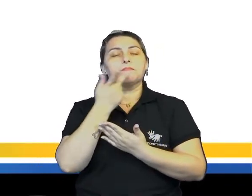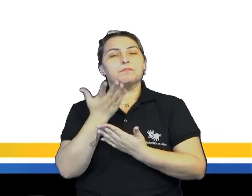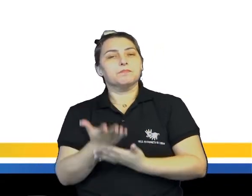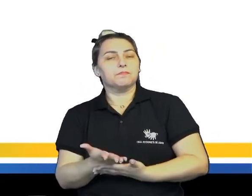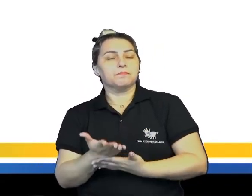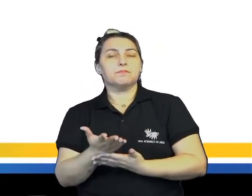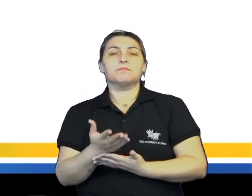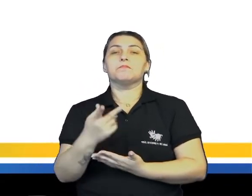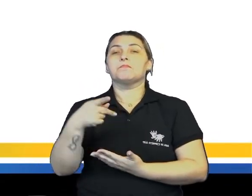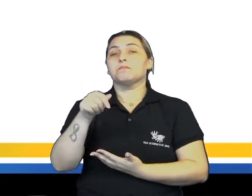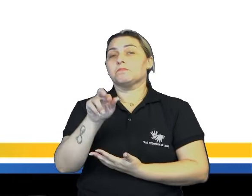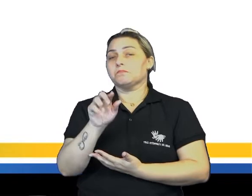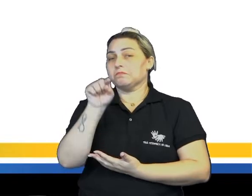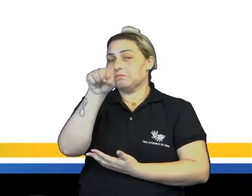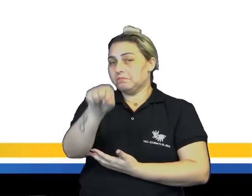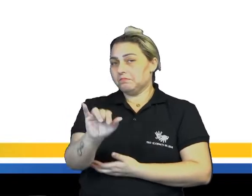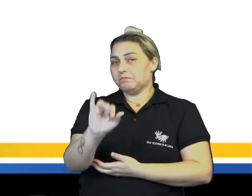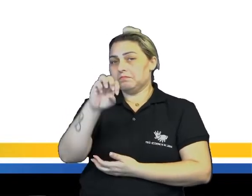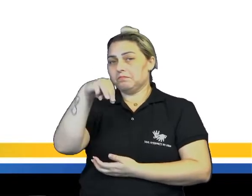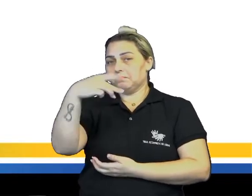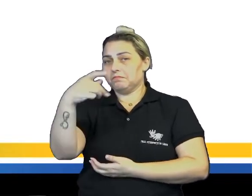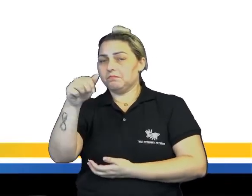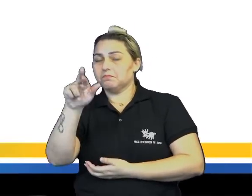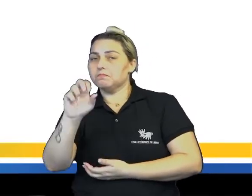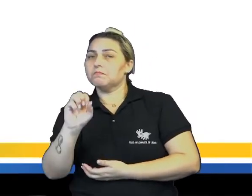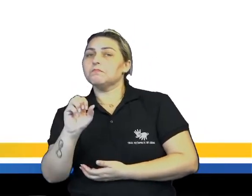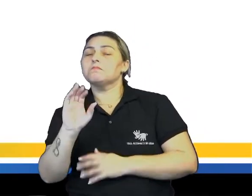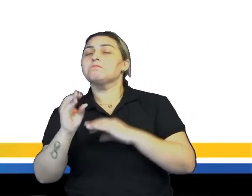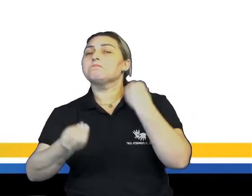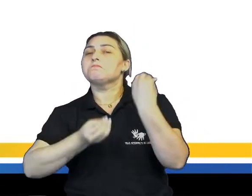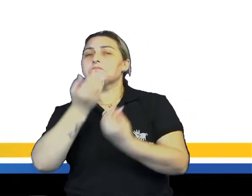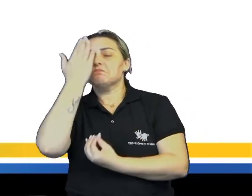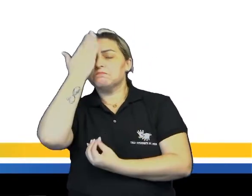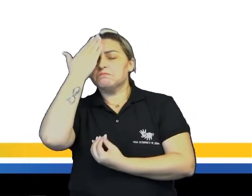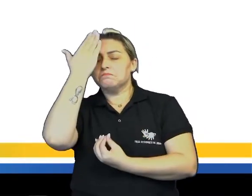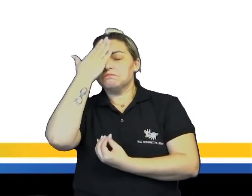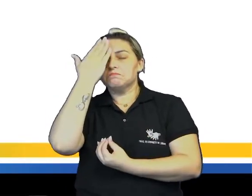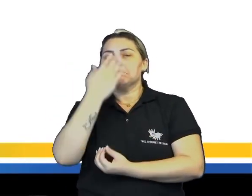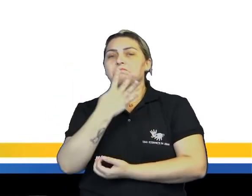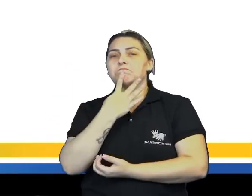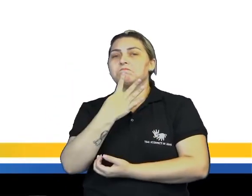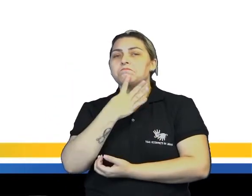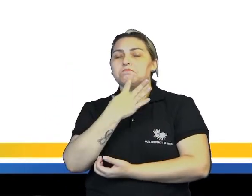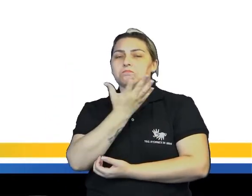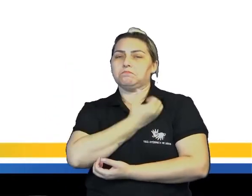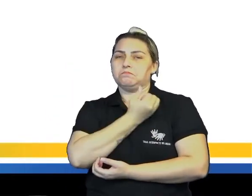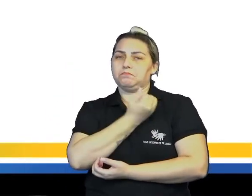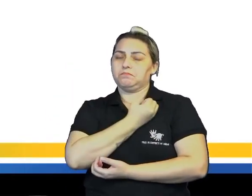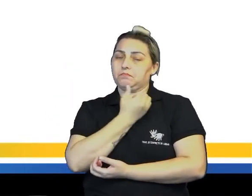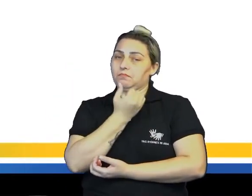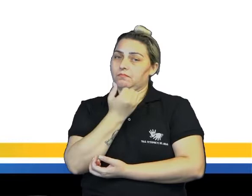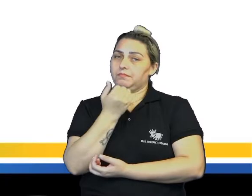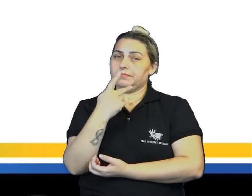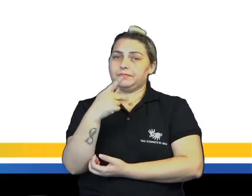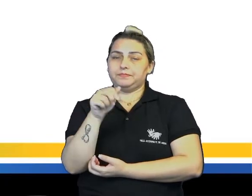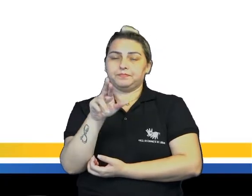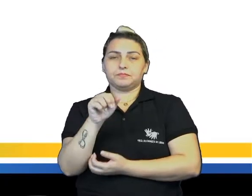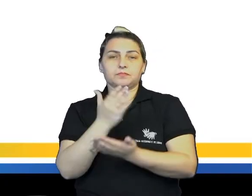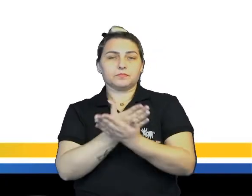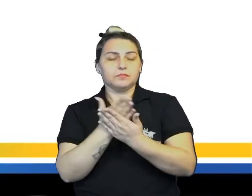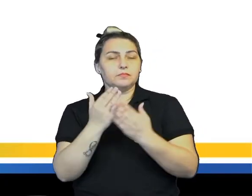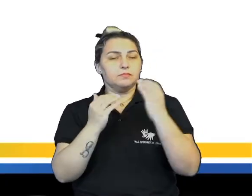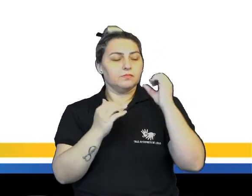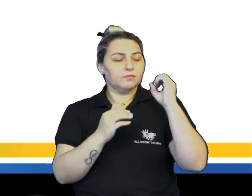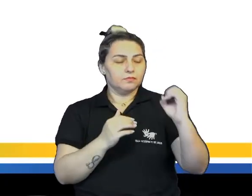eu sou o par, você é o ímpar. Como que eu identifico esses números? Os números pares, eles começam com